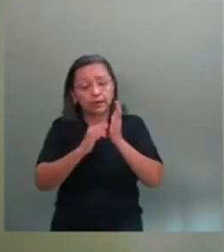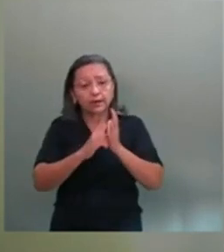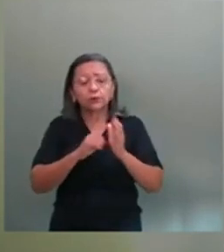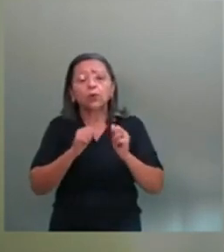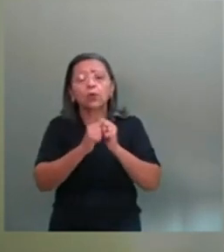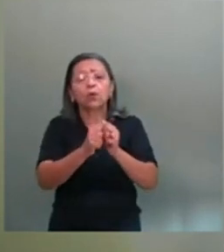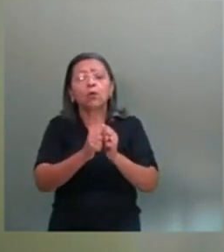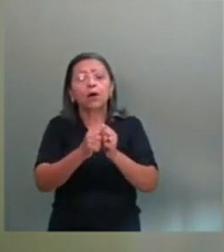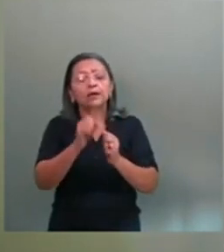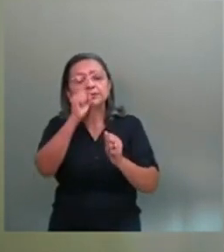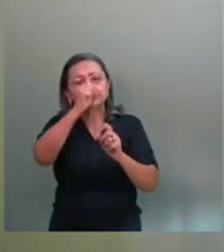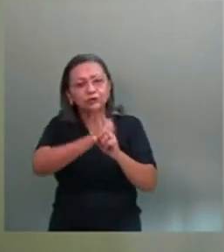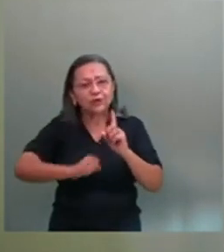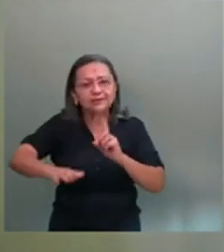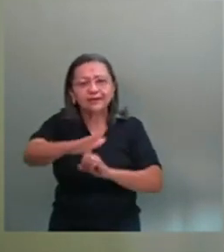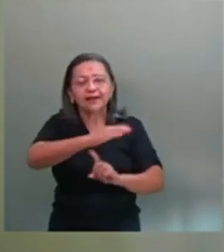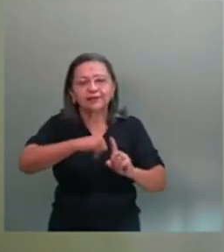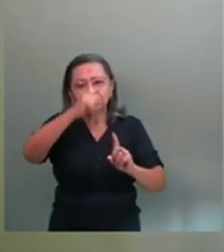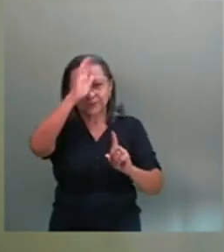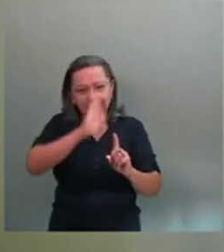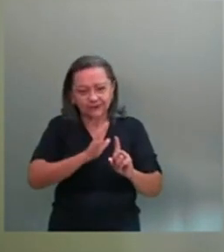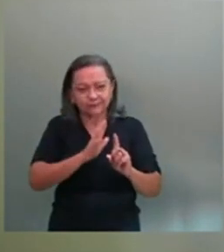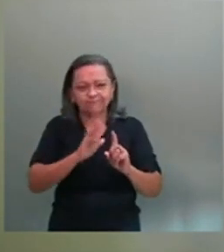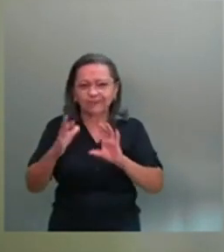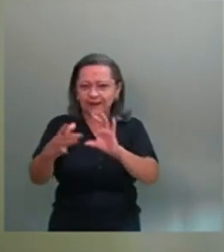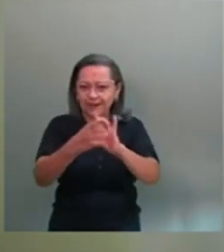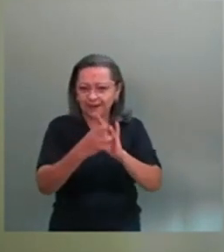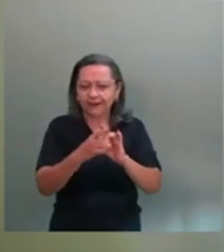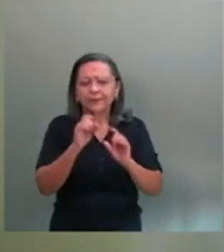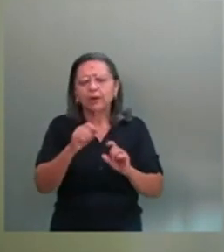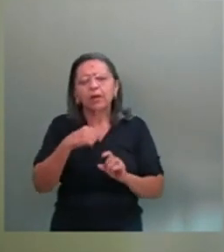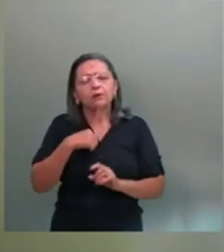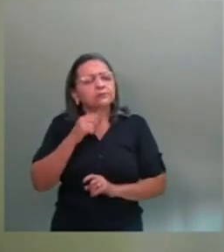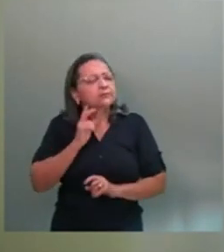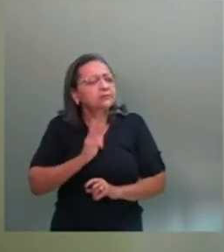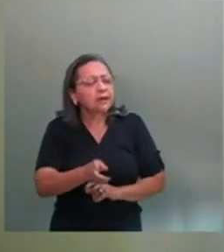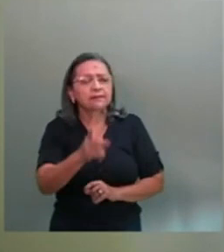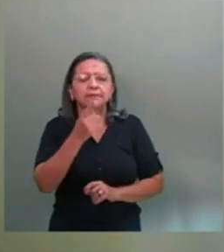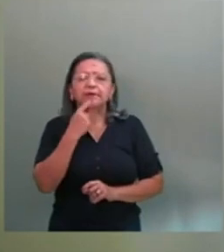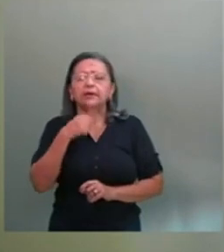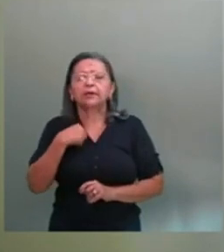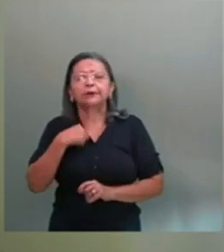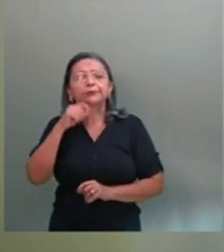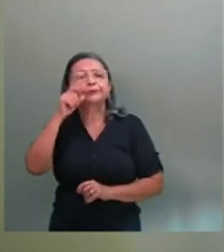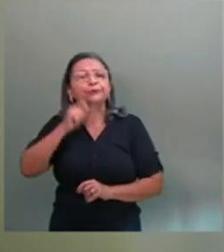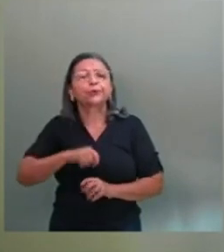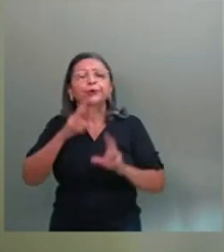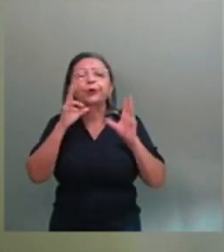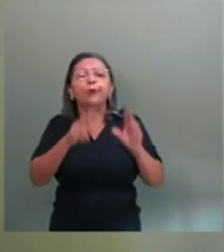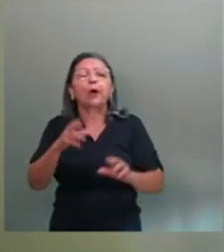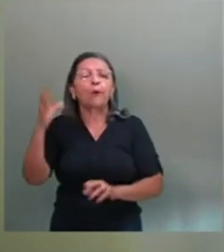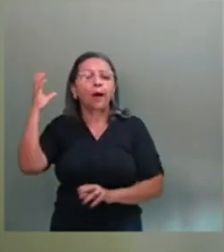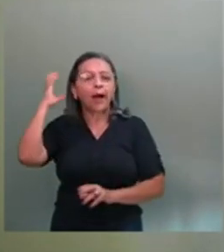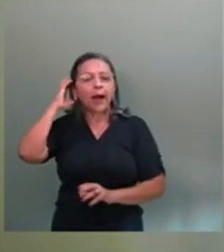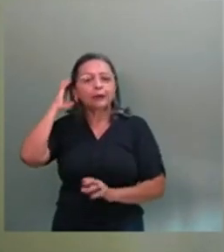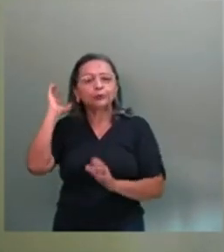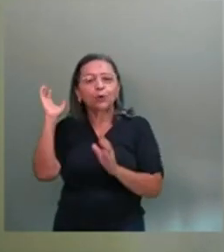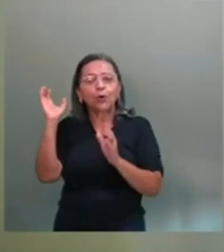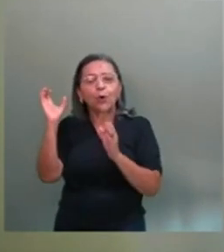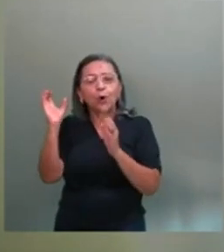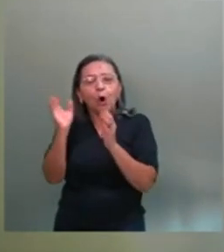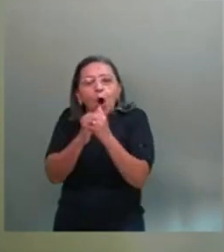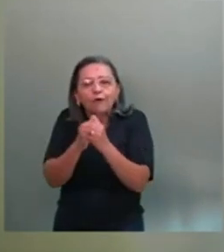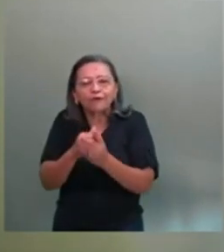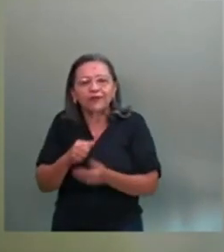a sociedade brasileira. Eu costumo dizer que eu sou um radiófilo, ou seja, eu